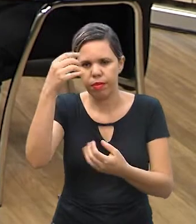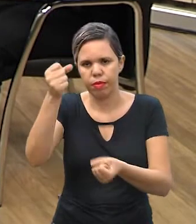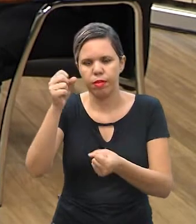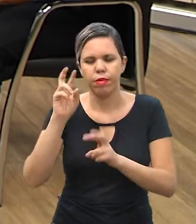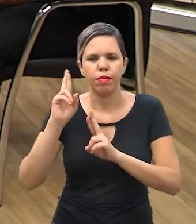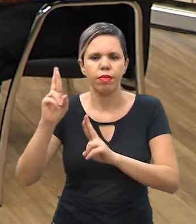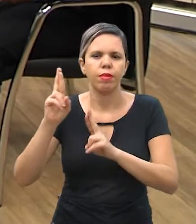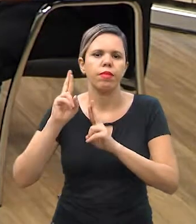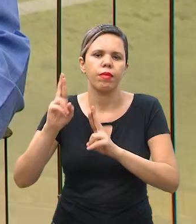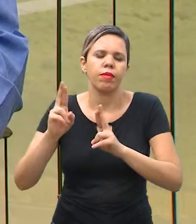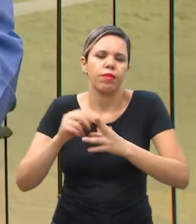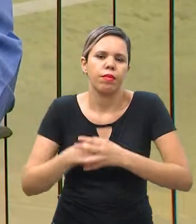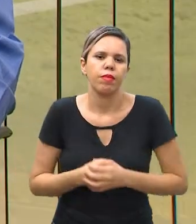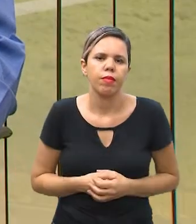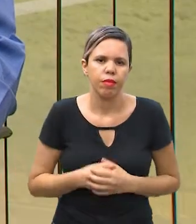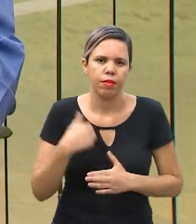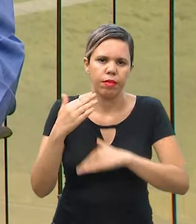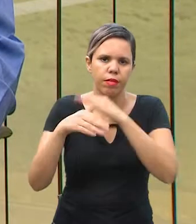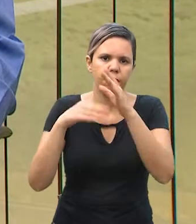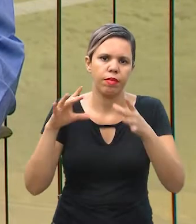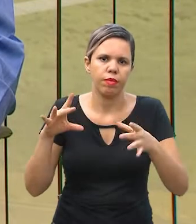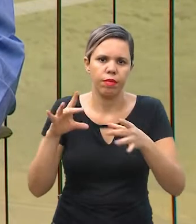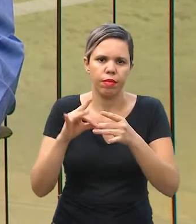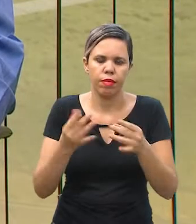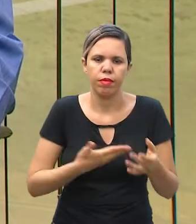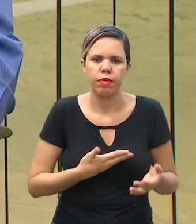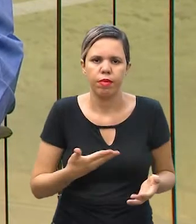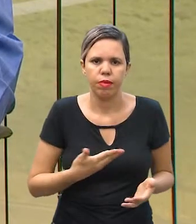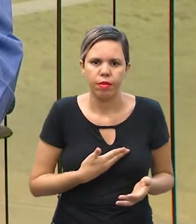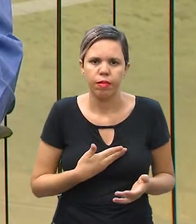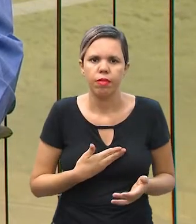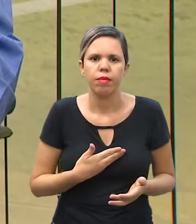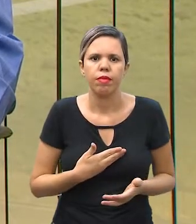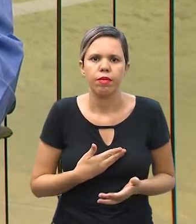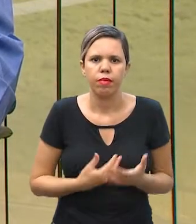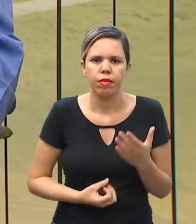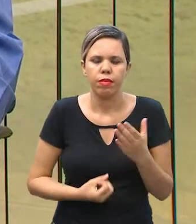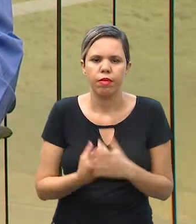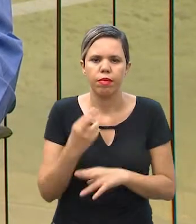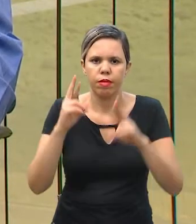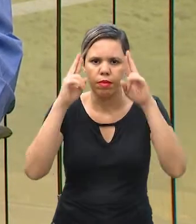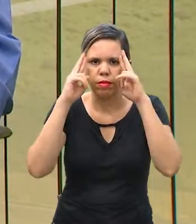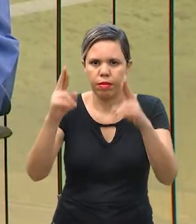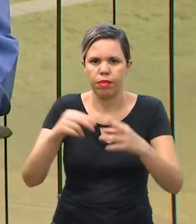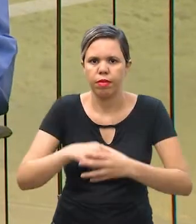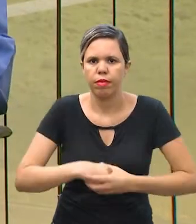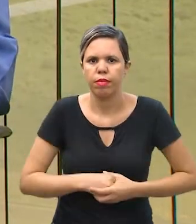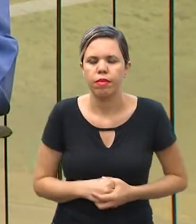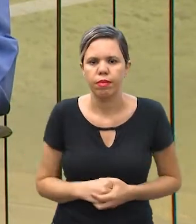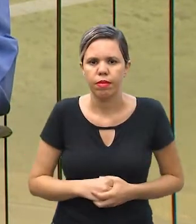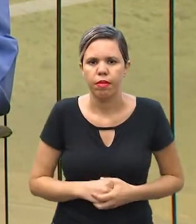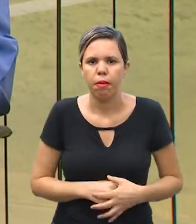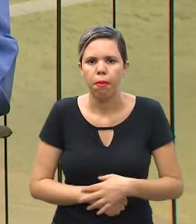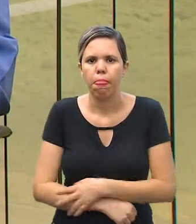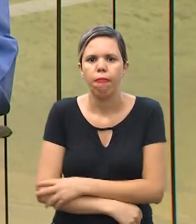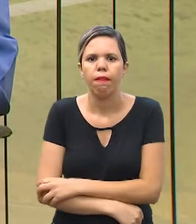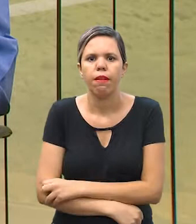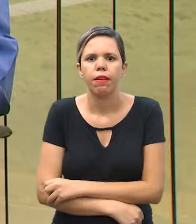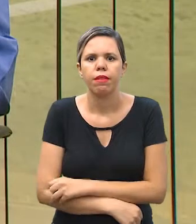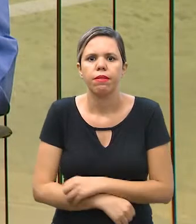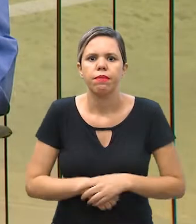a esperança, né? Em construir relações de amizade que sejam sólidas, respeitosas,